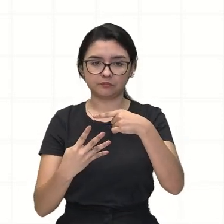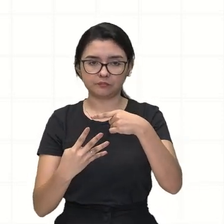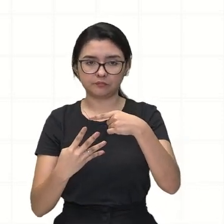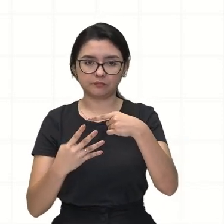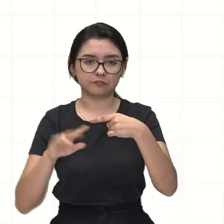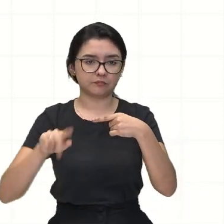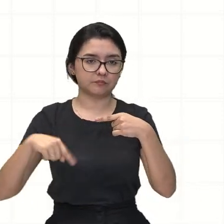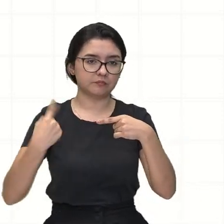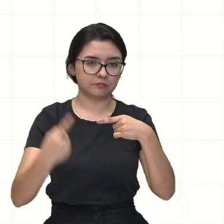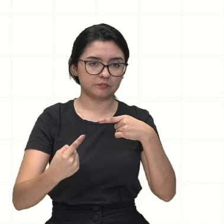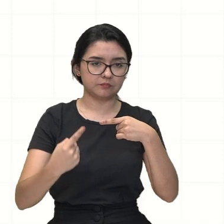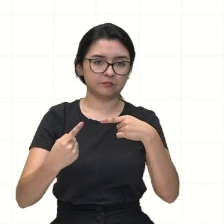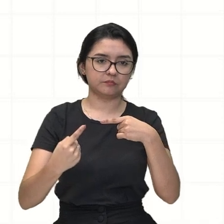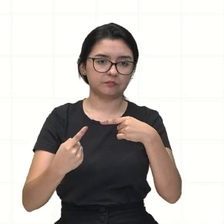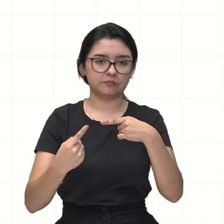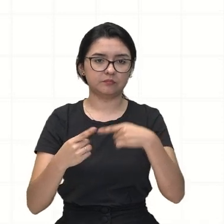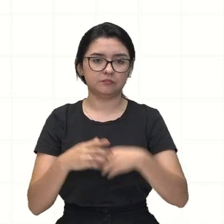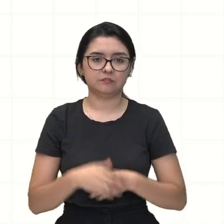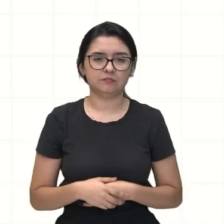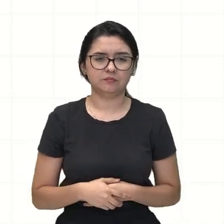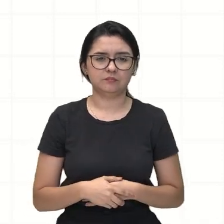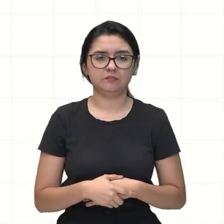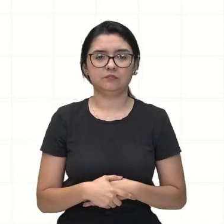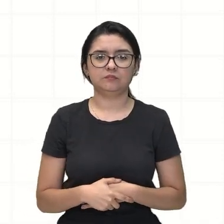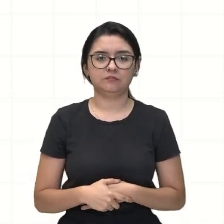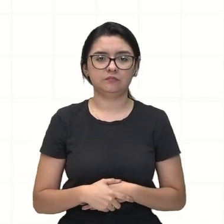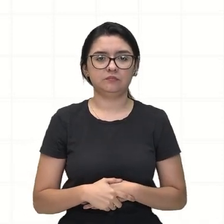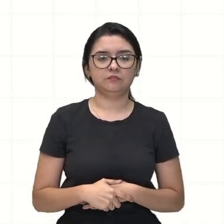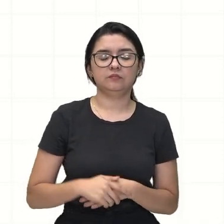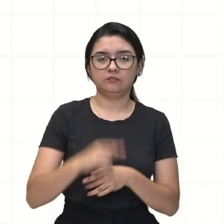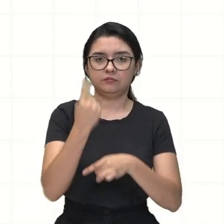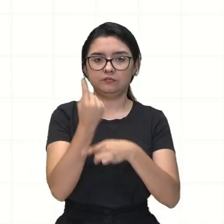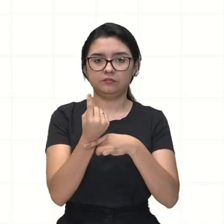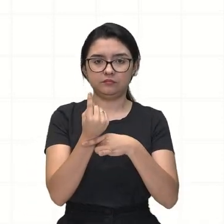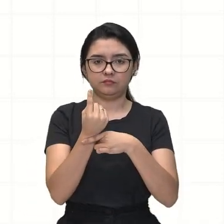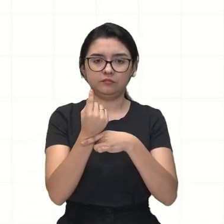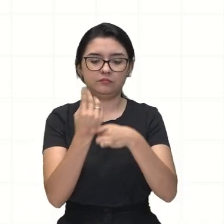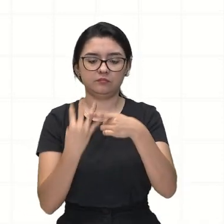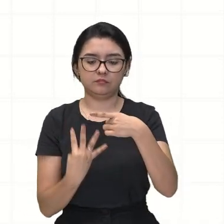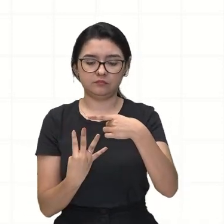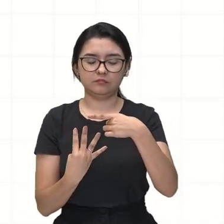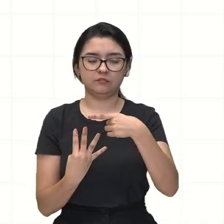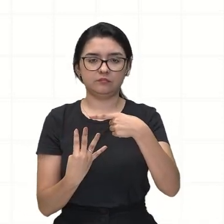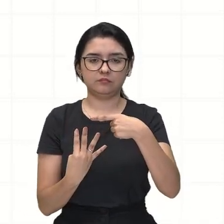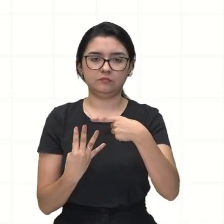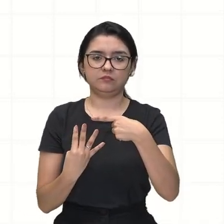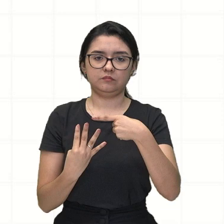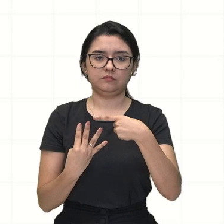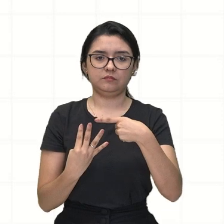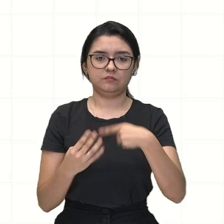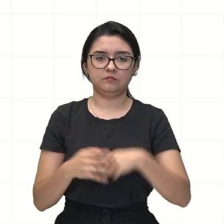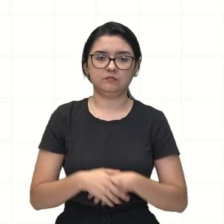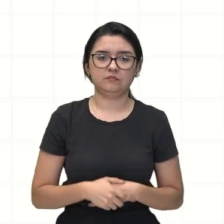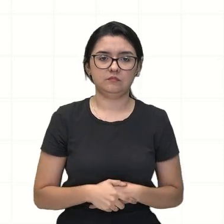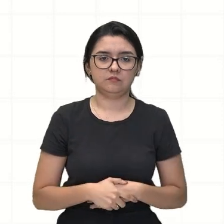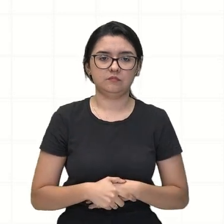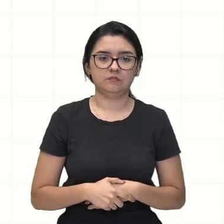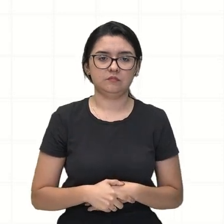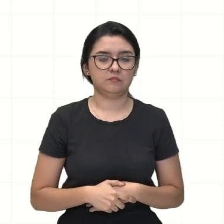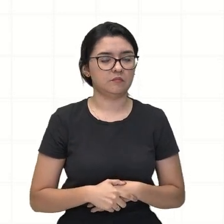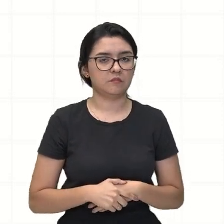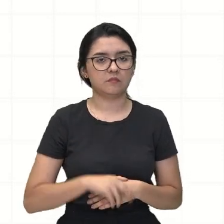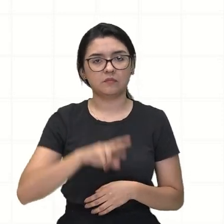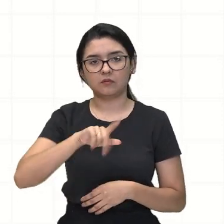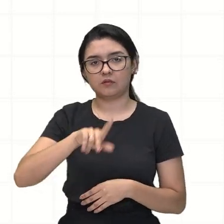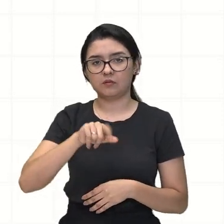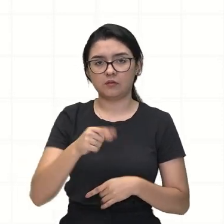sobre o denominador, tá legal? Ó, 1, 4. Não vai falar 1, 4, tá legal? É